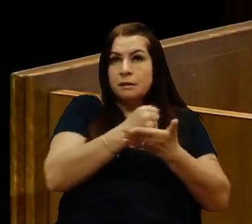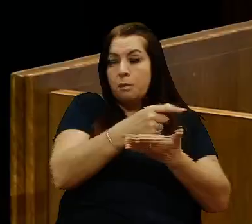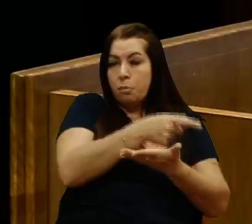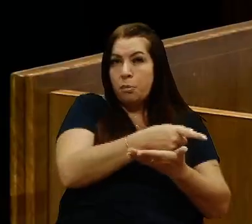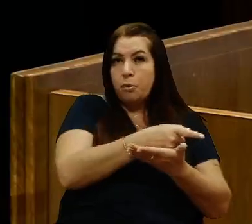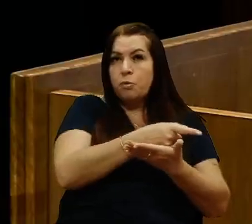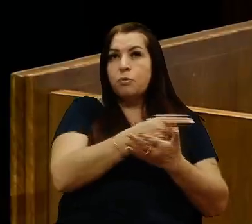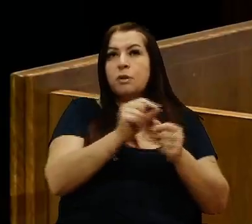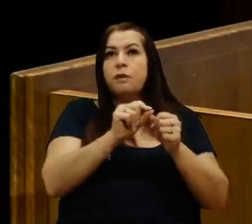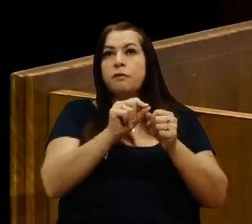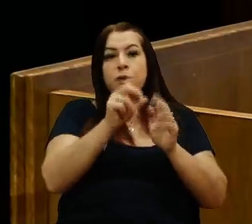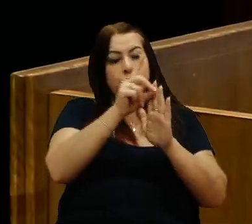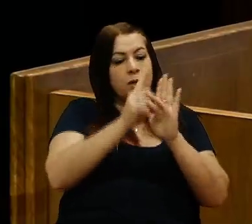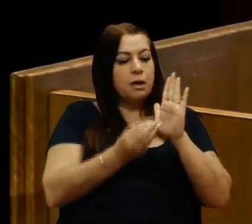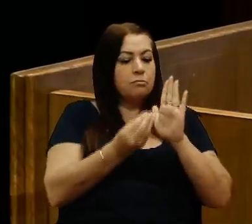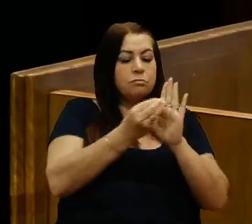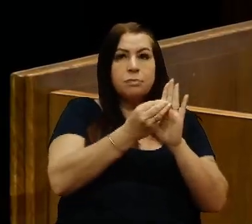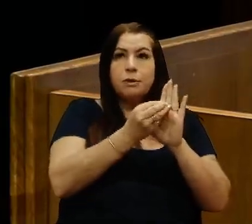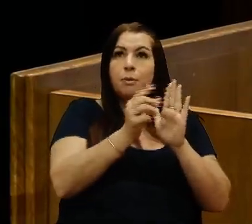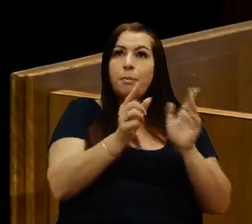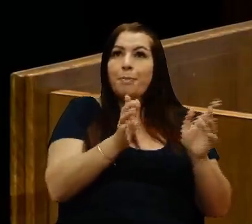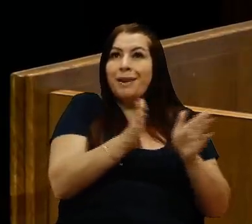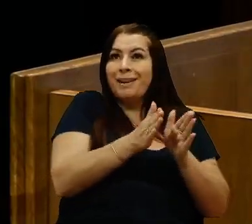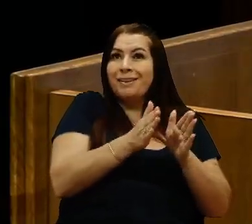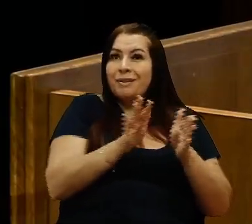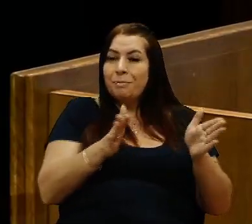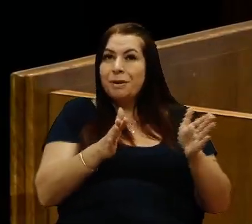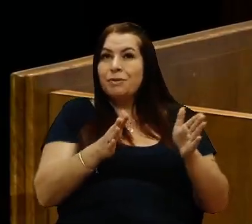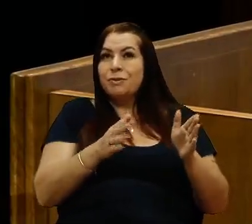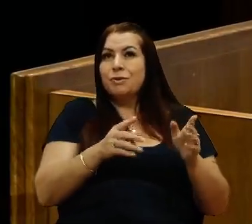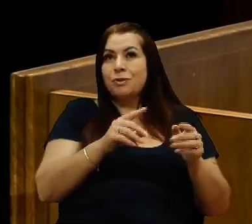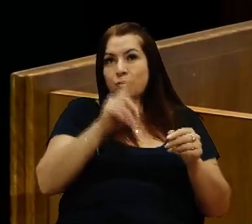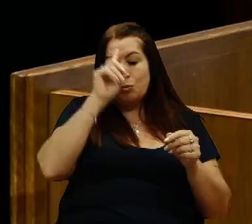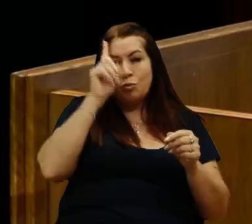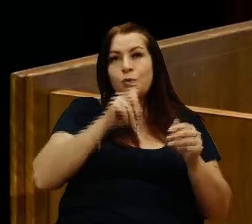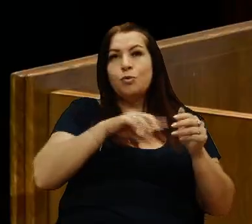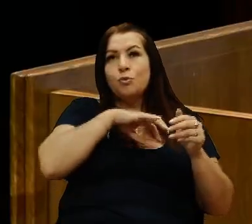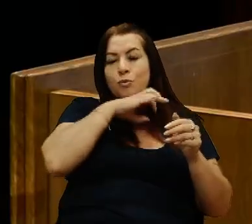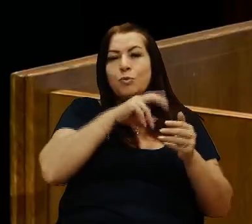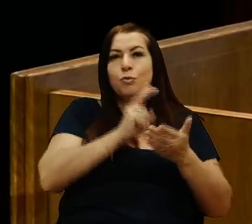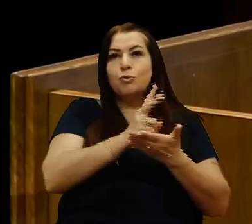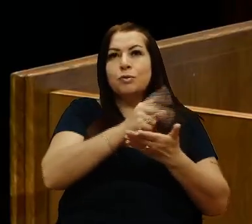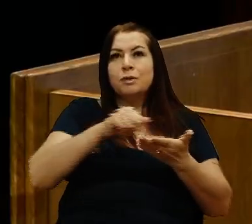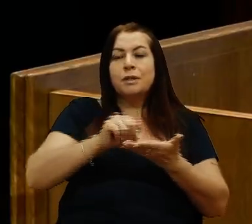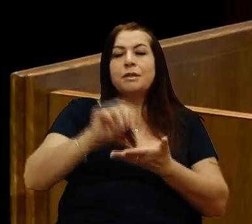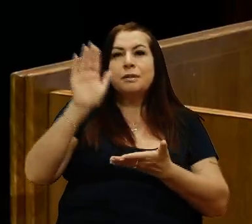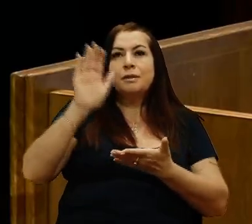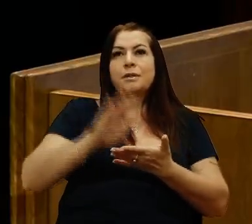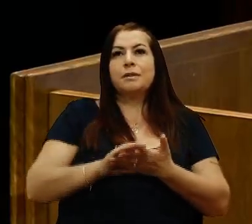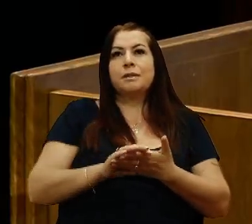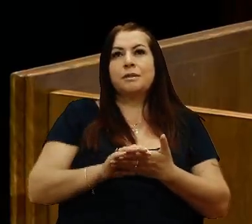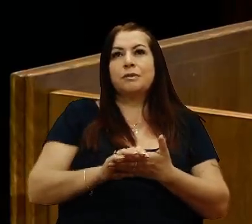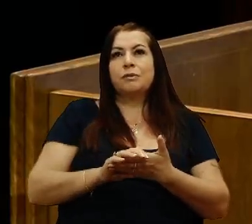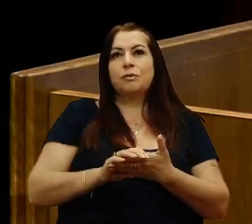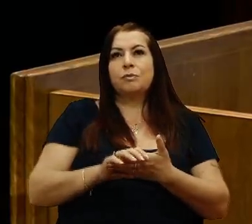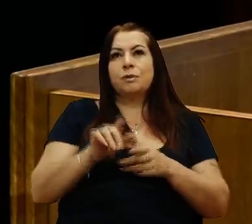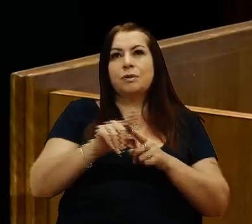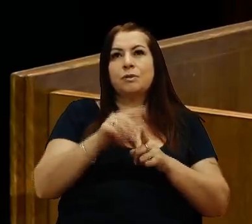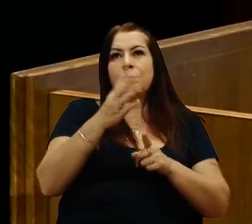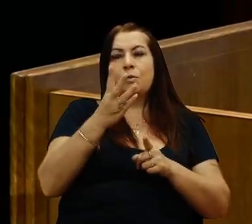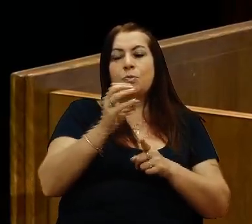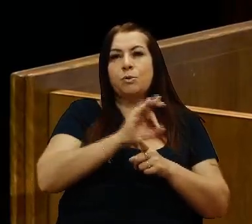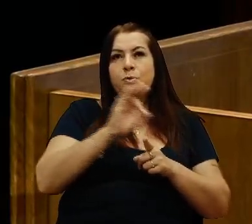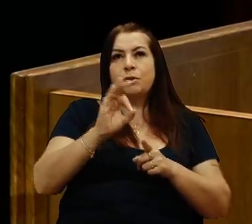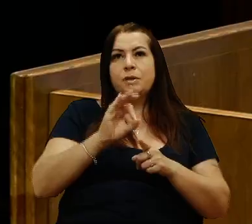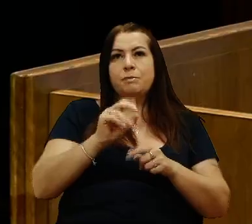um decreto dizendo que os pequenos e médios agricultores possam continuar vendo o subsídio dos 40% para poder